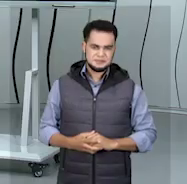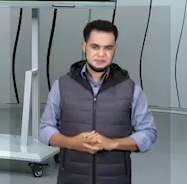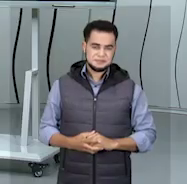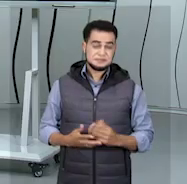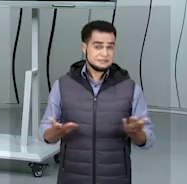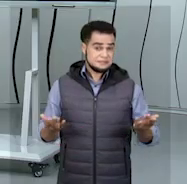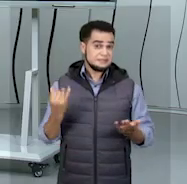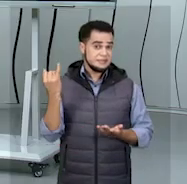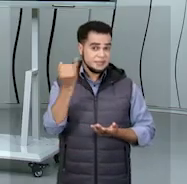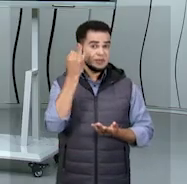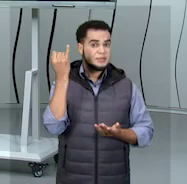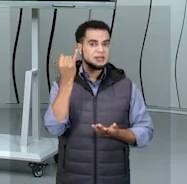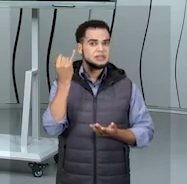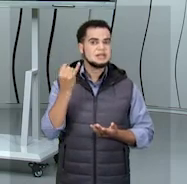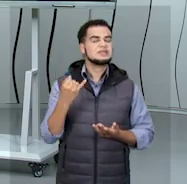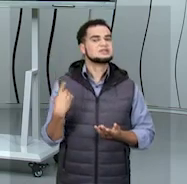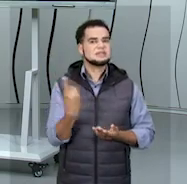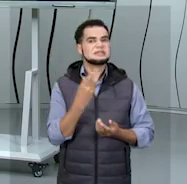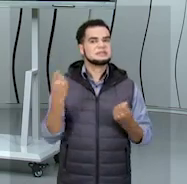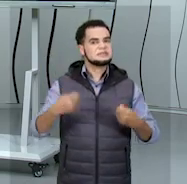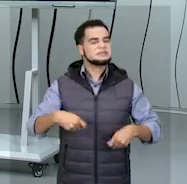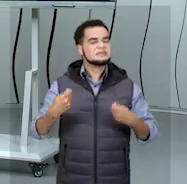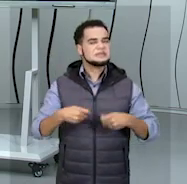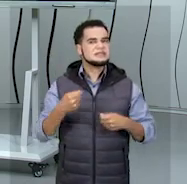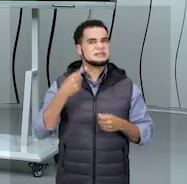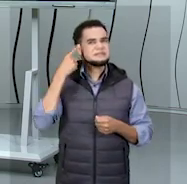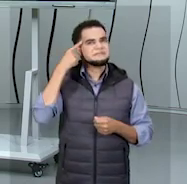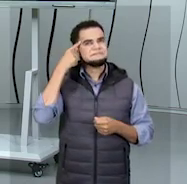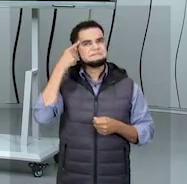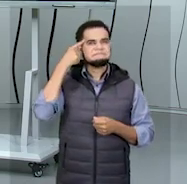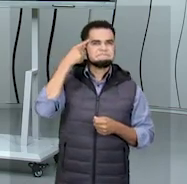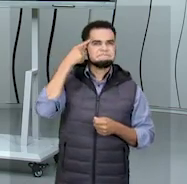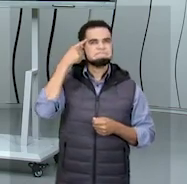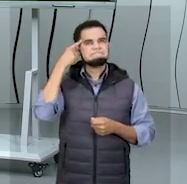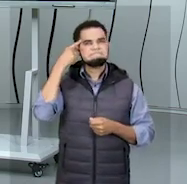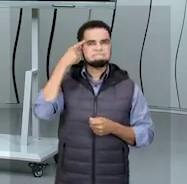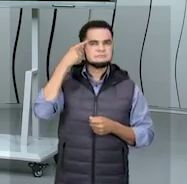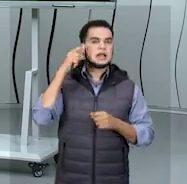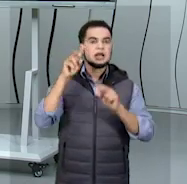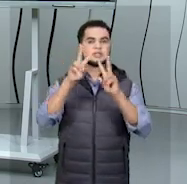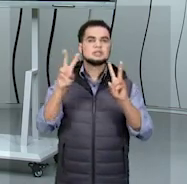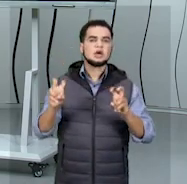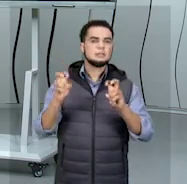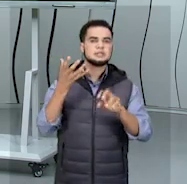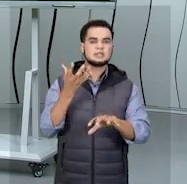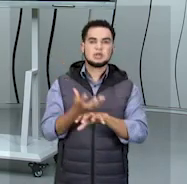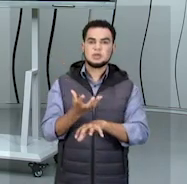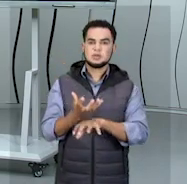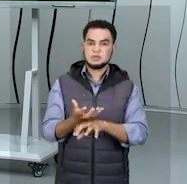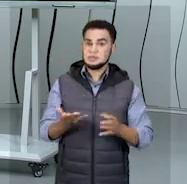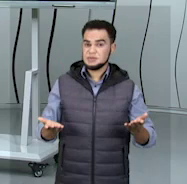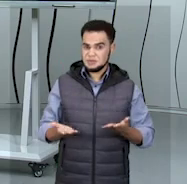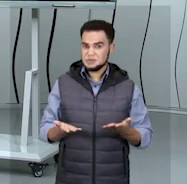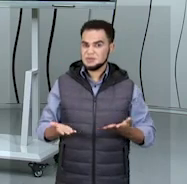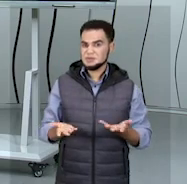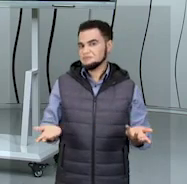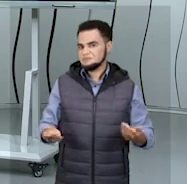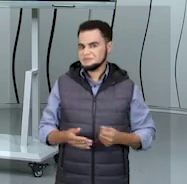importante que a gente já tenha em mente algo muito pertinente a este conteúdo de hoje. Primeira